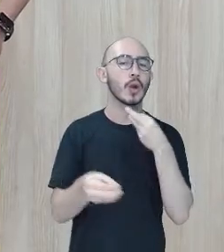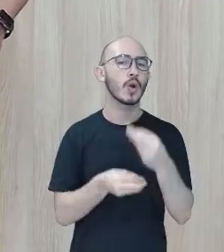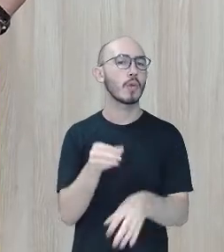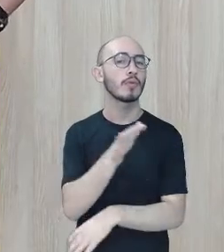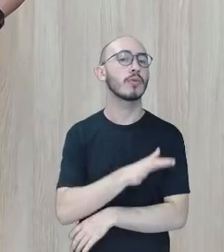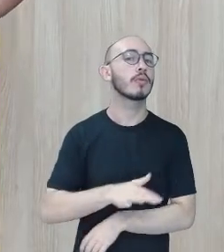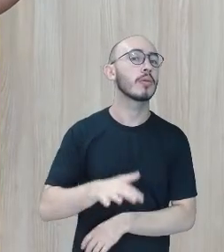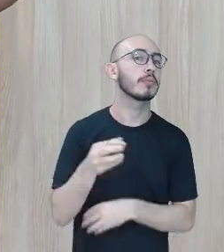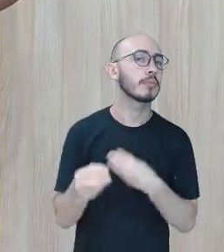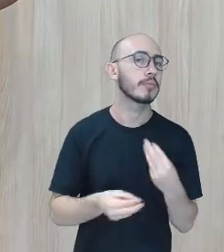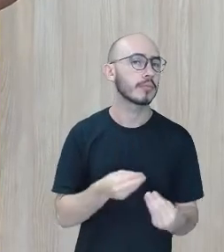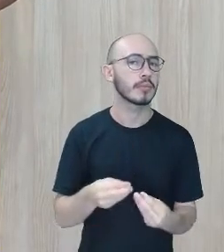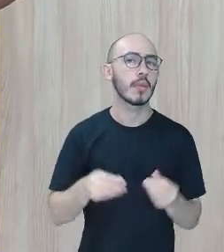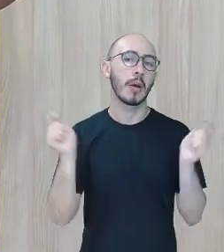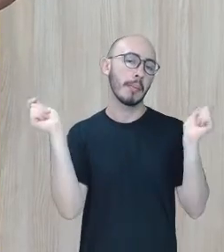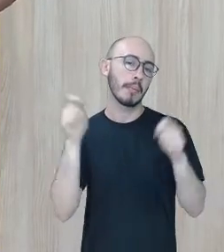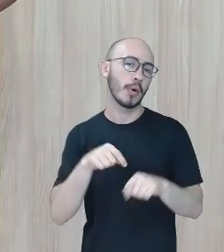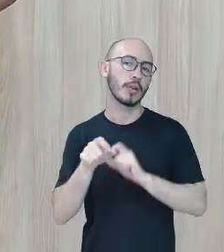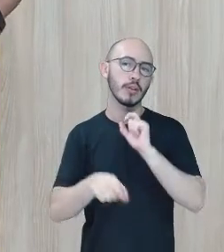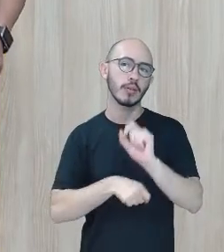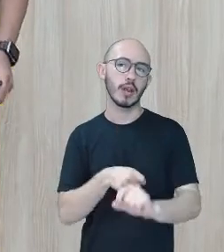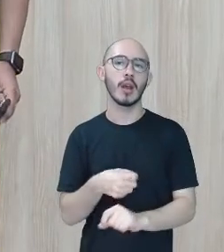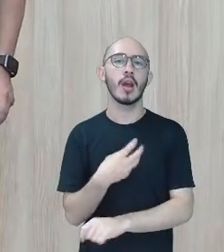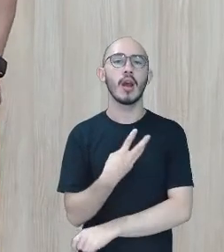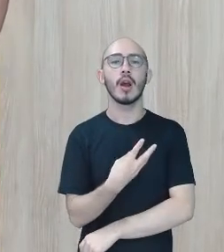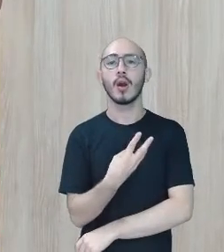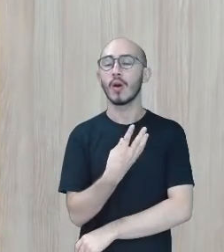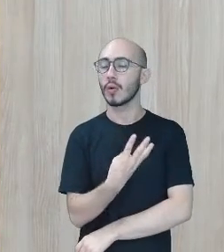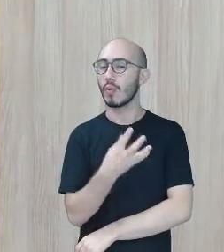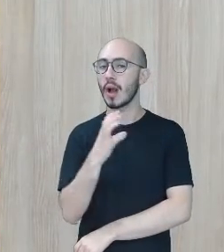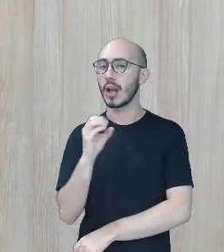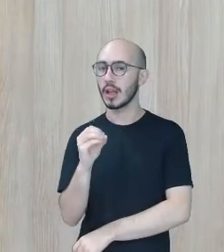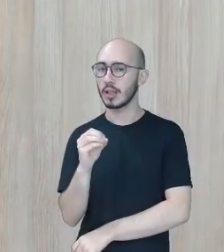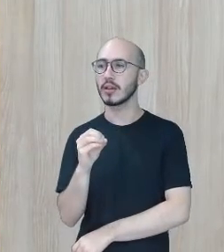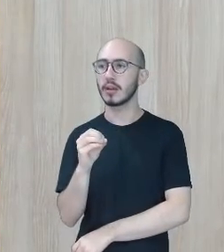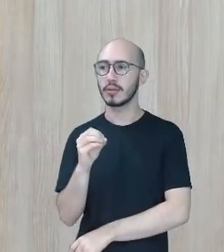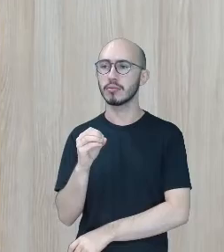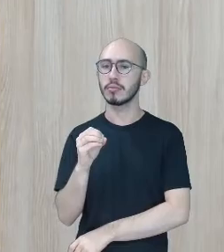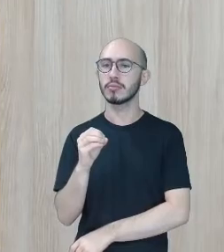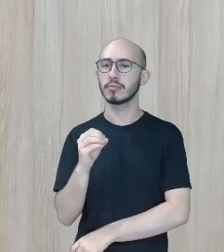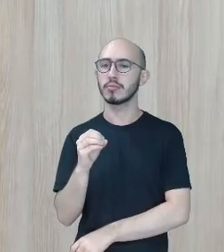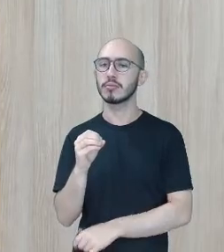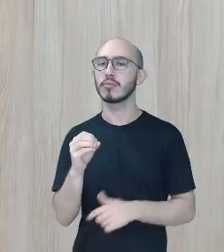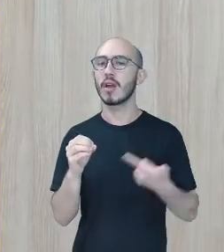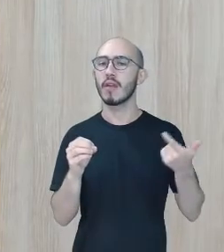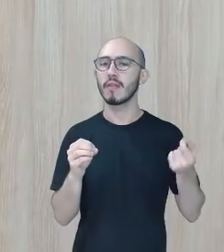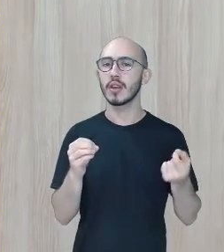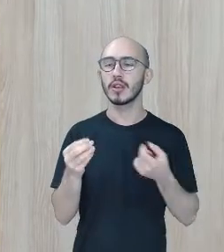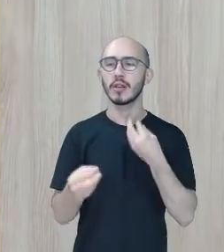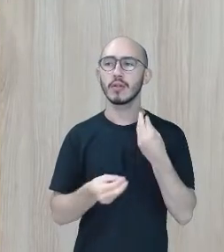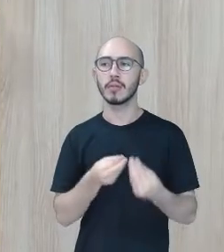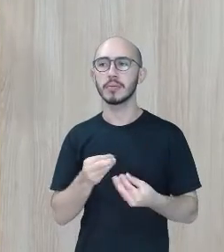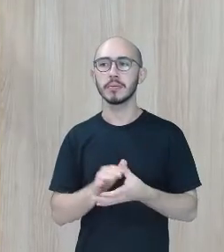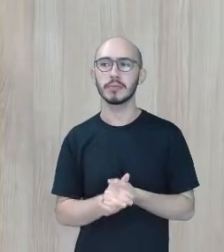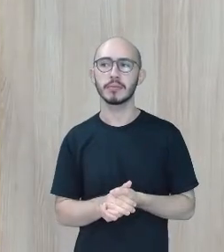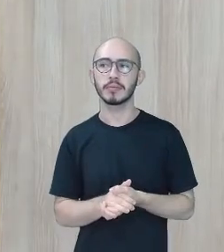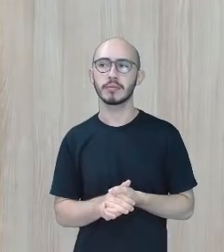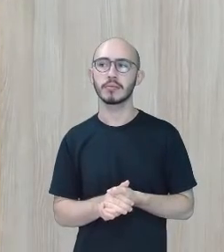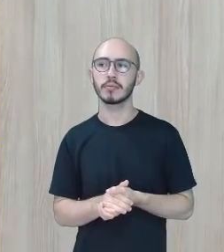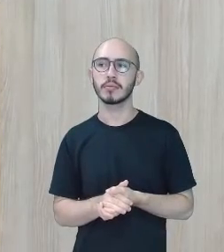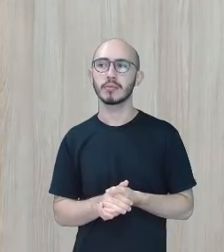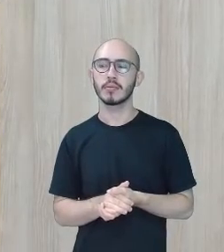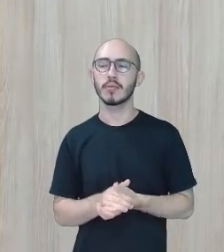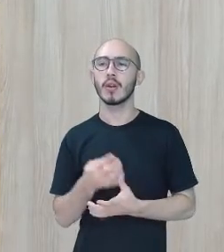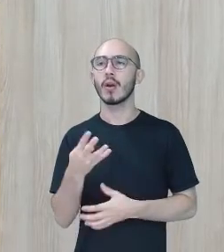terreno? Será que pode ser um terreno de 40 metros por 20? Aí você já começa a ter ideia. Opa, 40